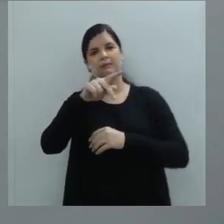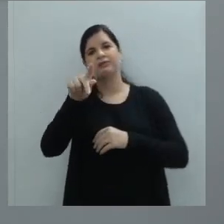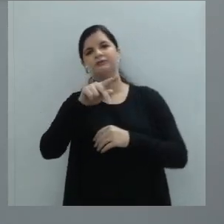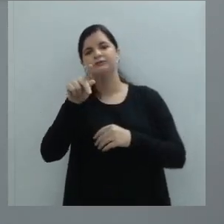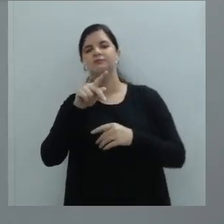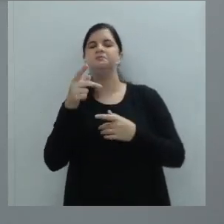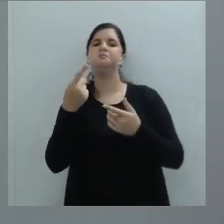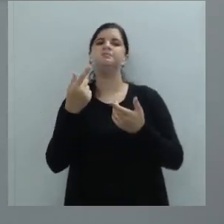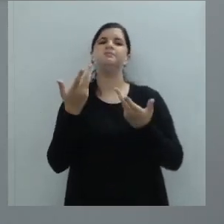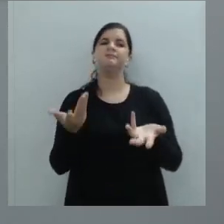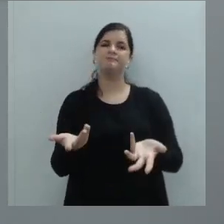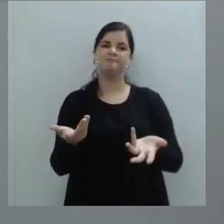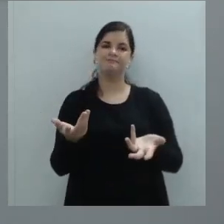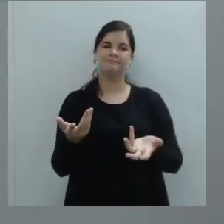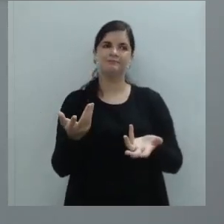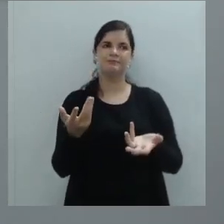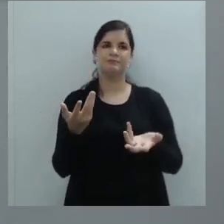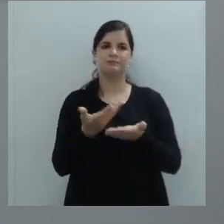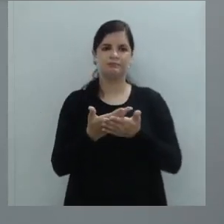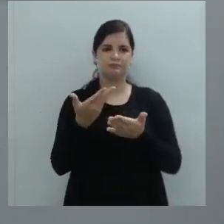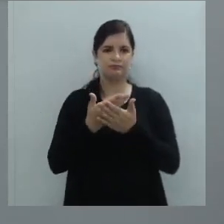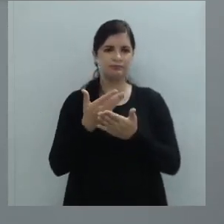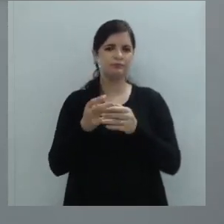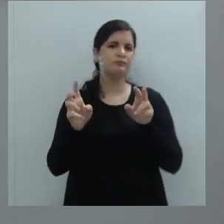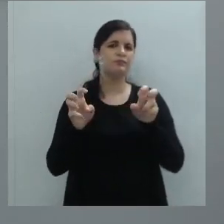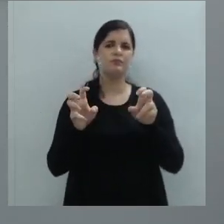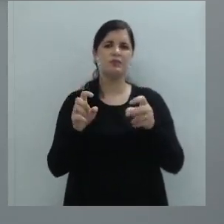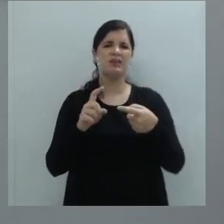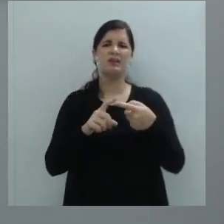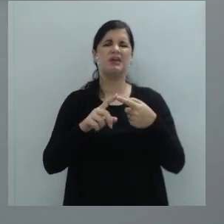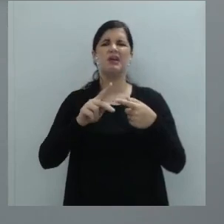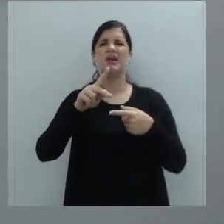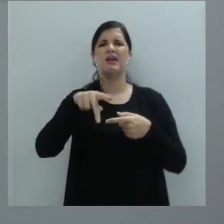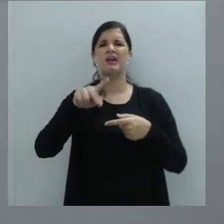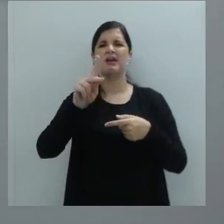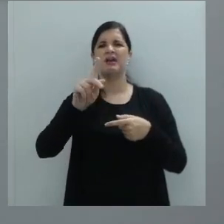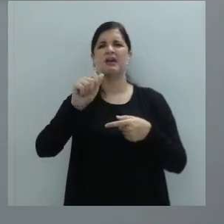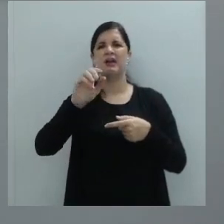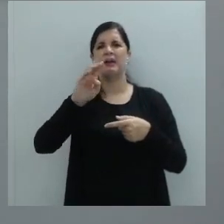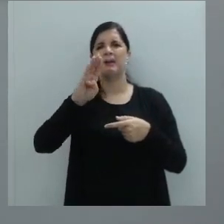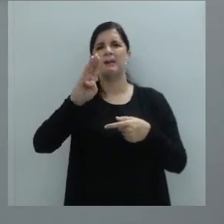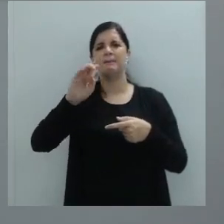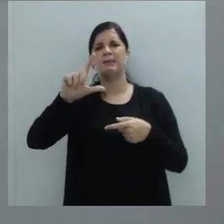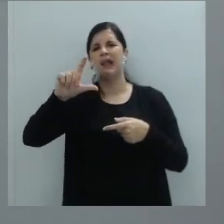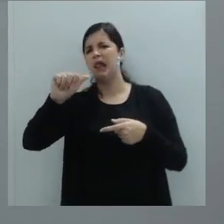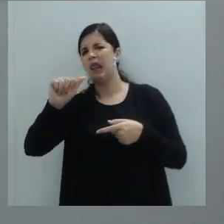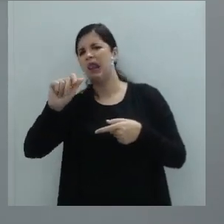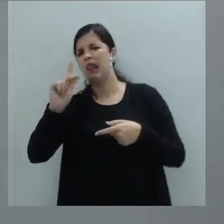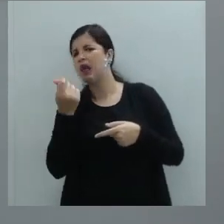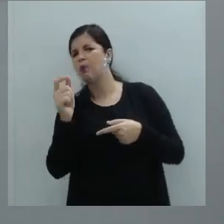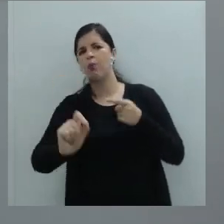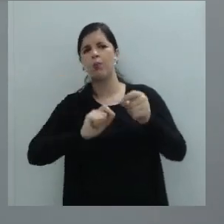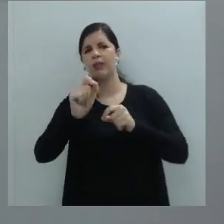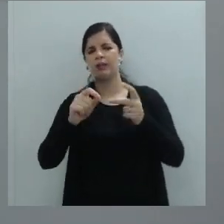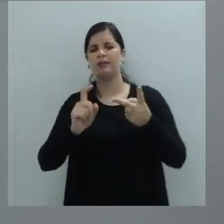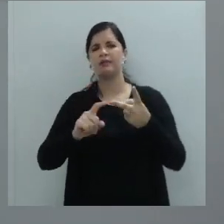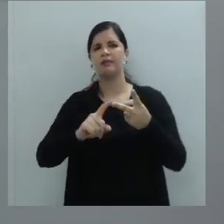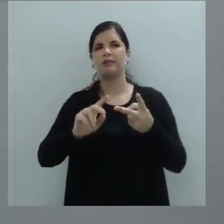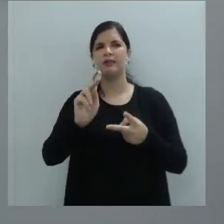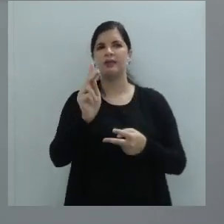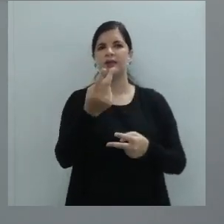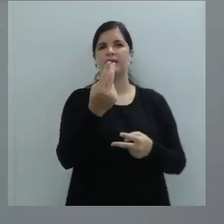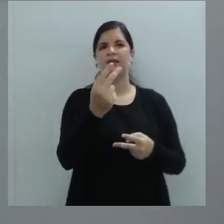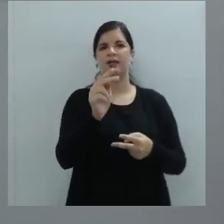dos componentes, estudar um pouco, sabe, o que é a Cabala, o que é o hermetismo, e conhecer mais sobre o